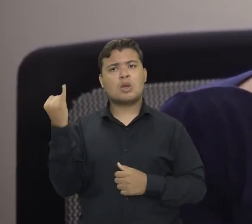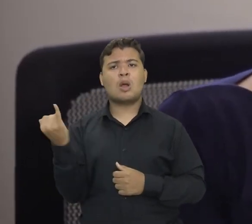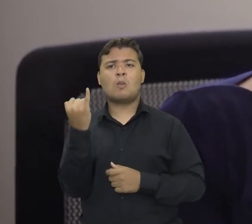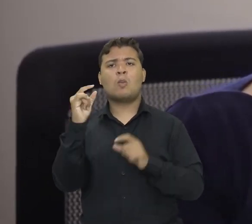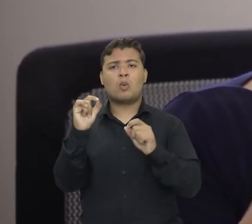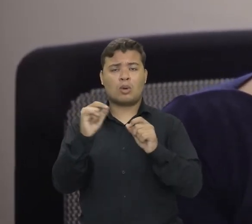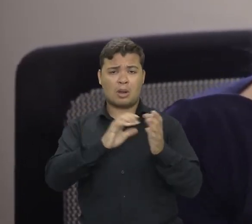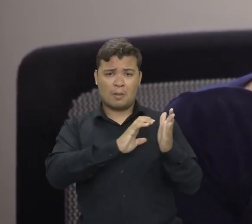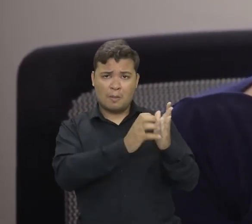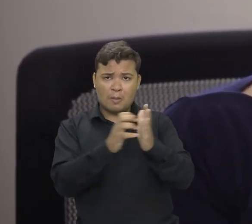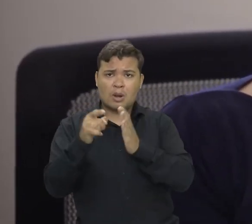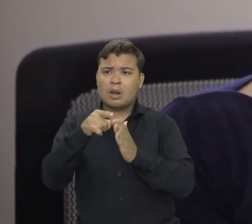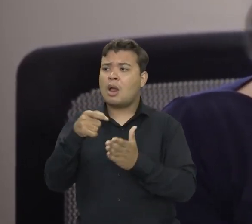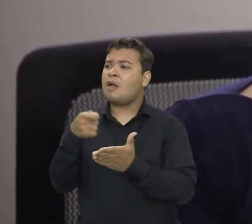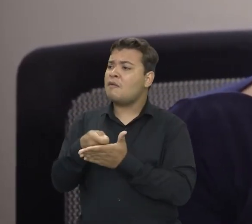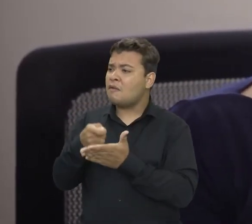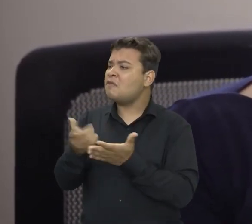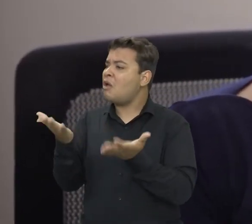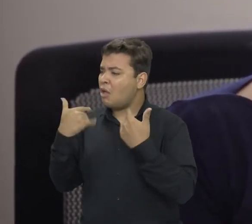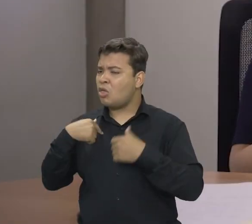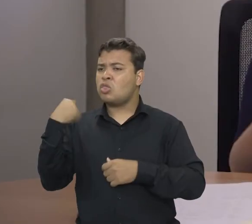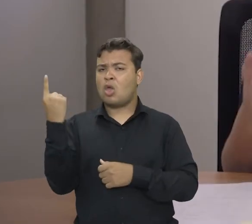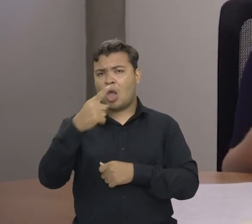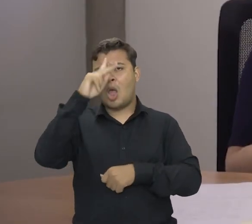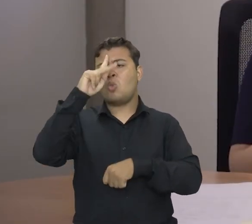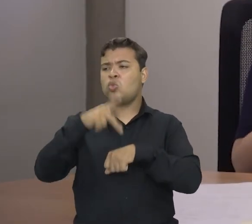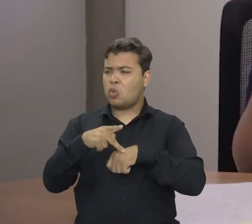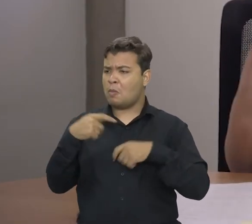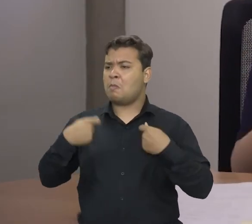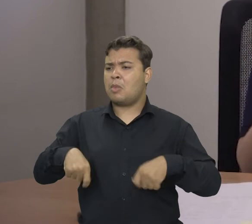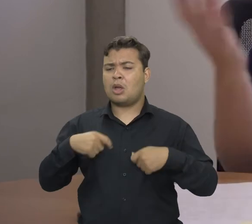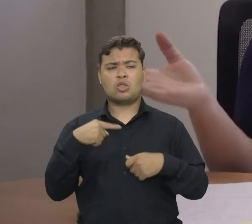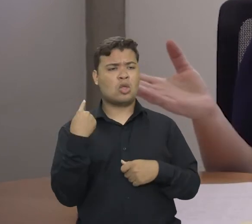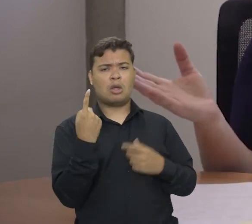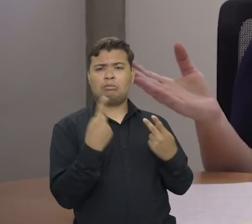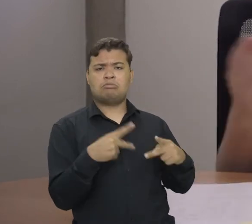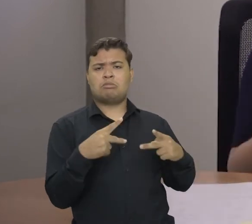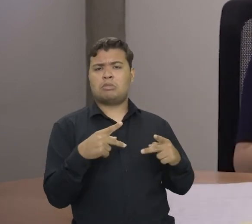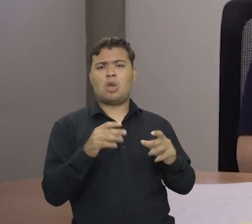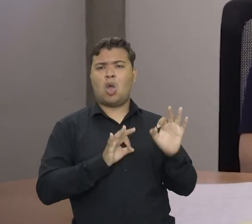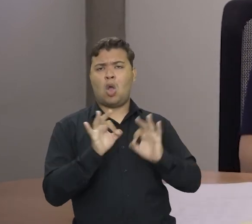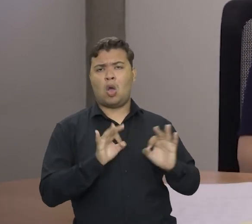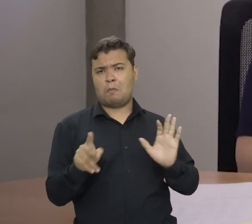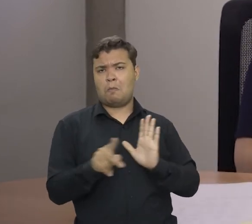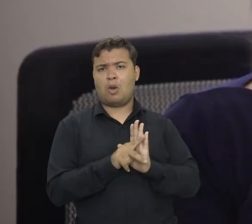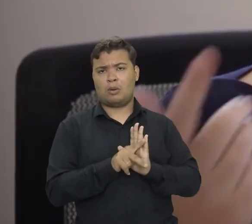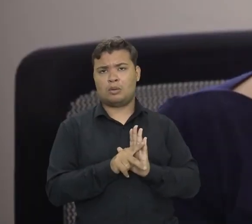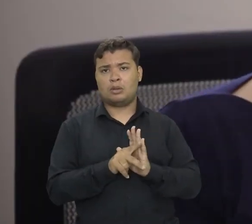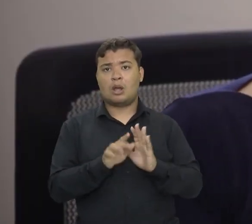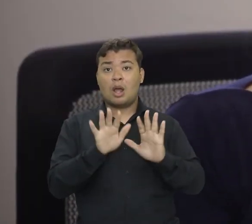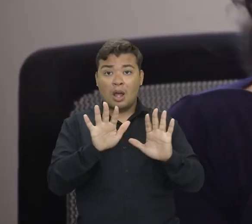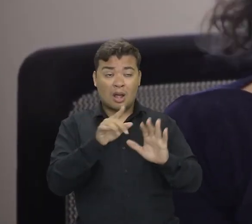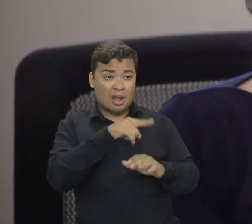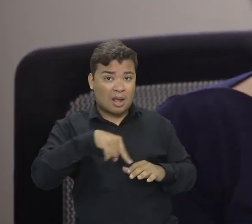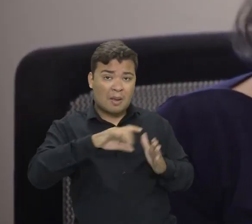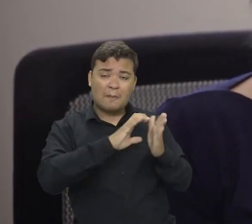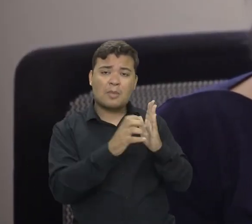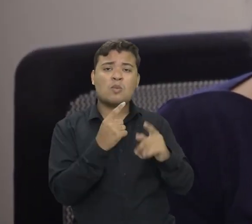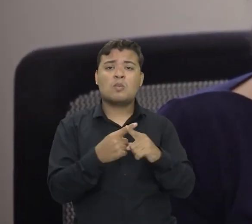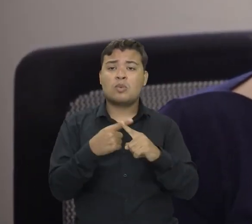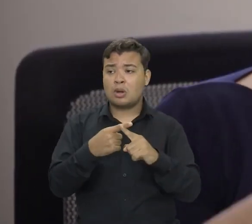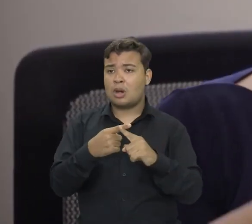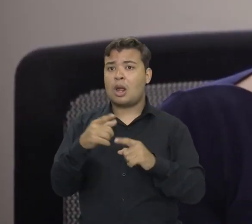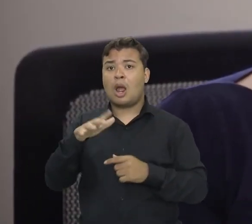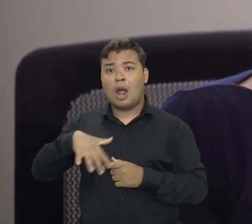que os partidos, eles sempre reivindicam a autonomia deles, ou seja, eles querem se organizar do jeito que eles quiserem, mas eles existem por interesse